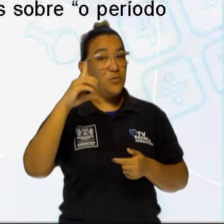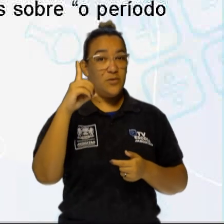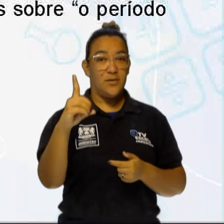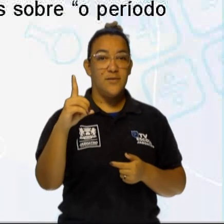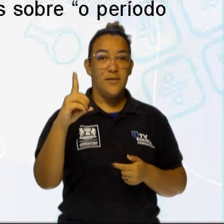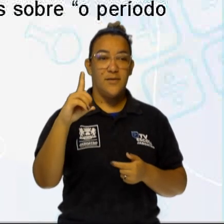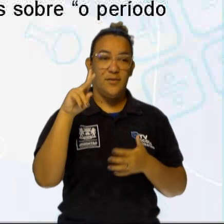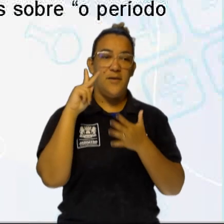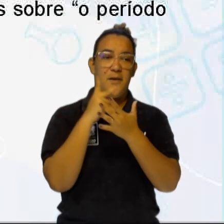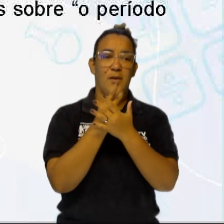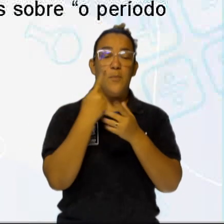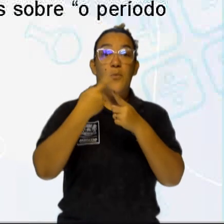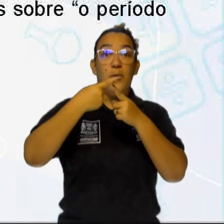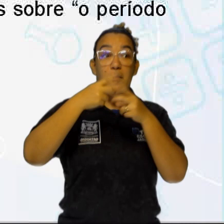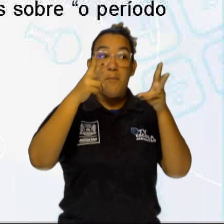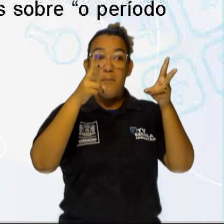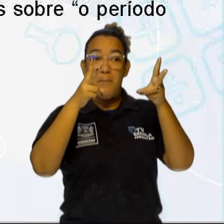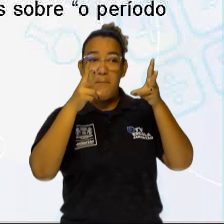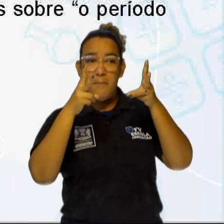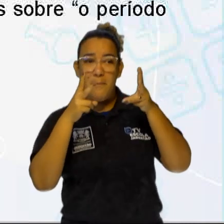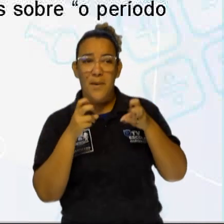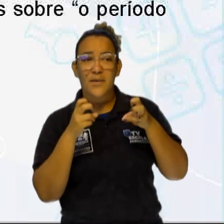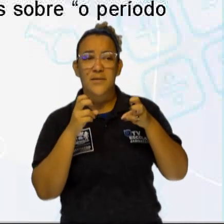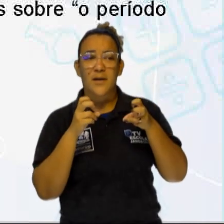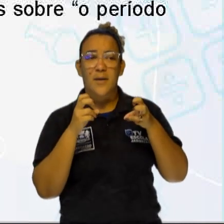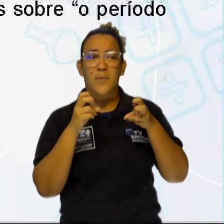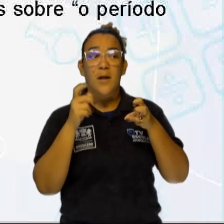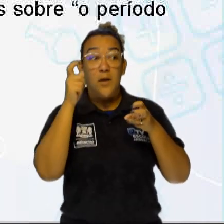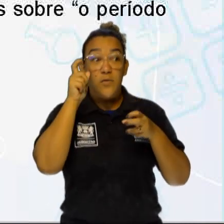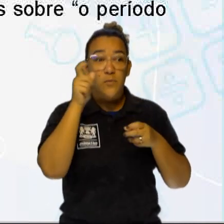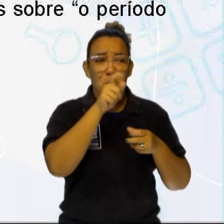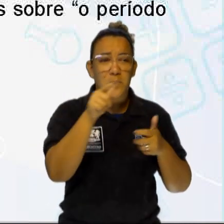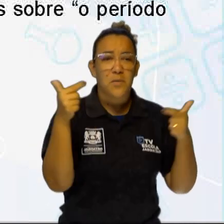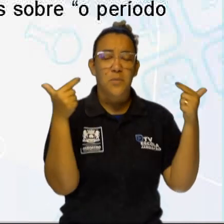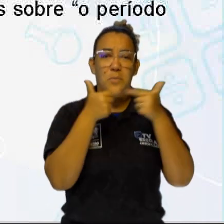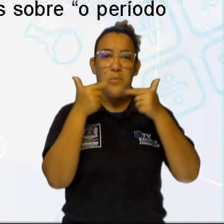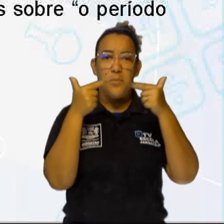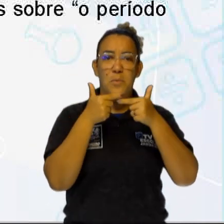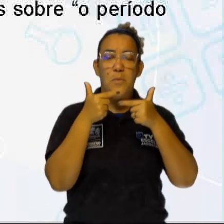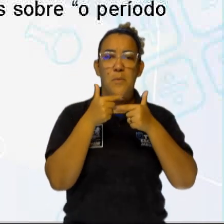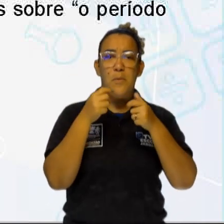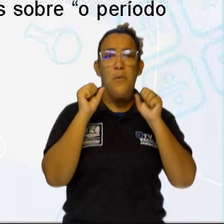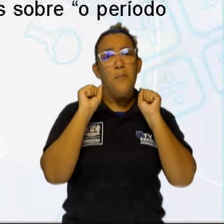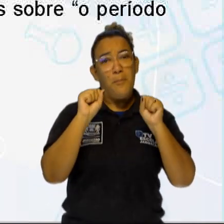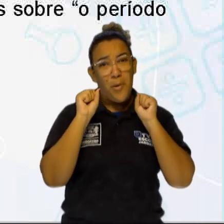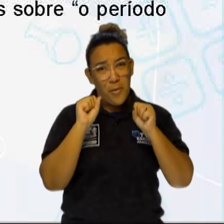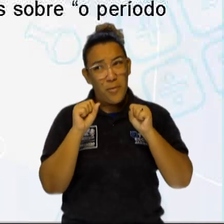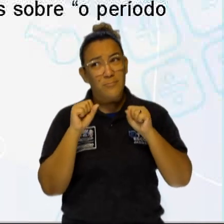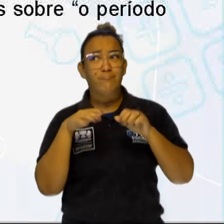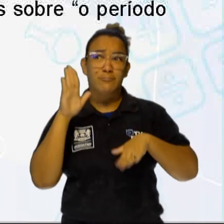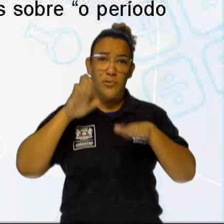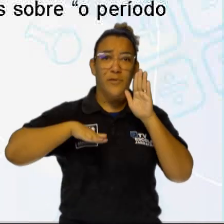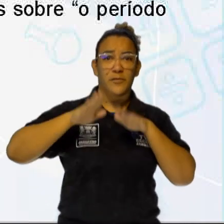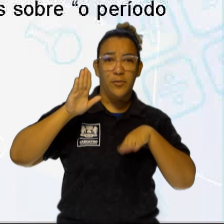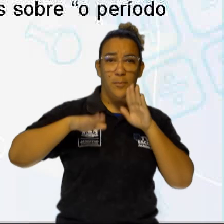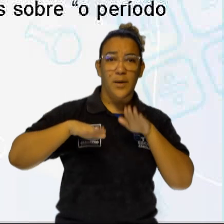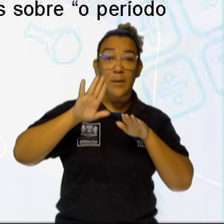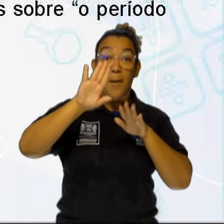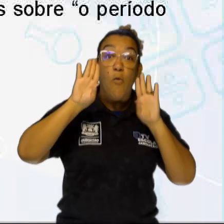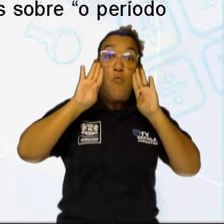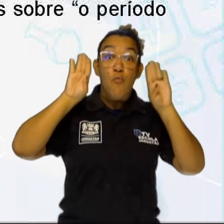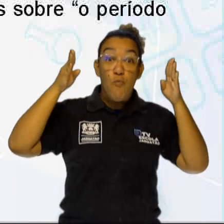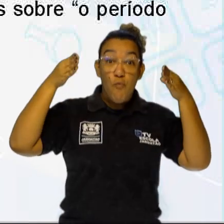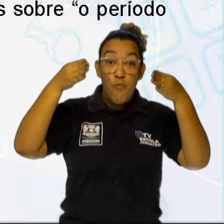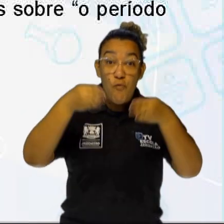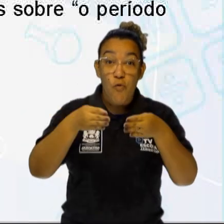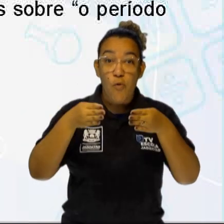gente percebe que é uma questão que tende a despertar o humor, poderia ser uma resposta possível. Só que a gente está focado no que pede o